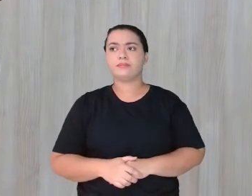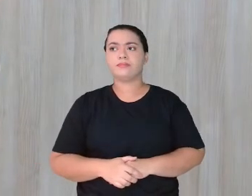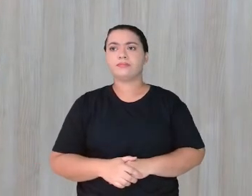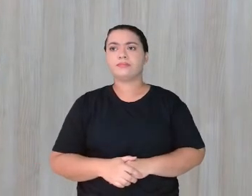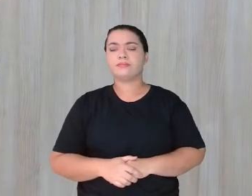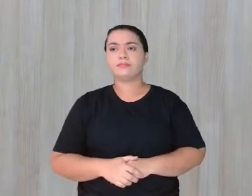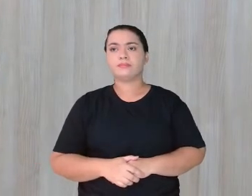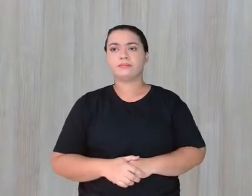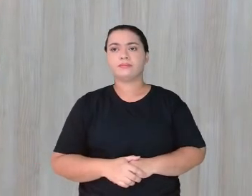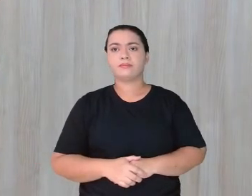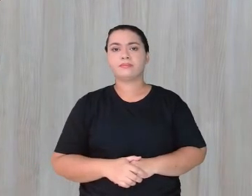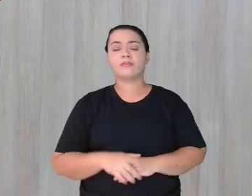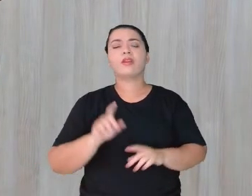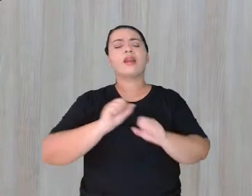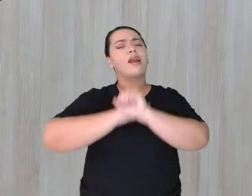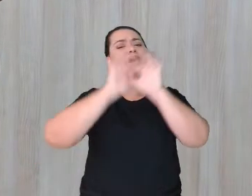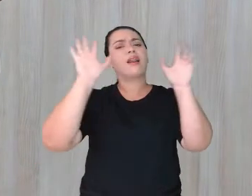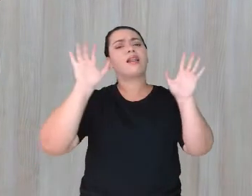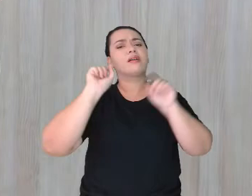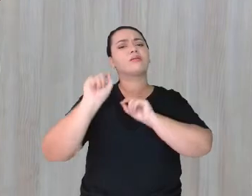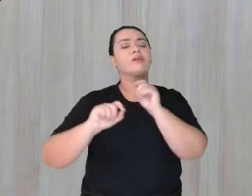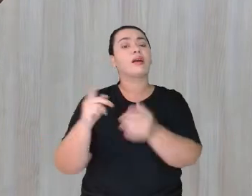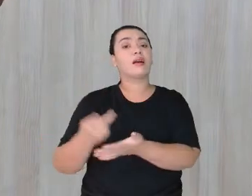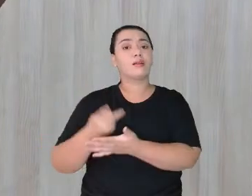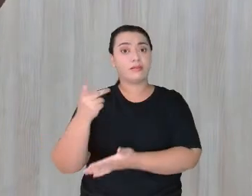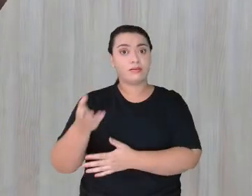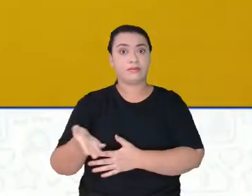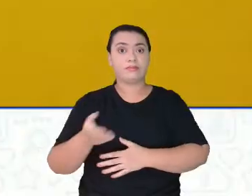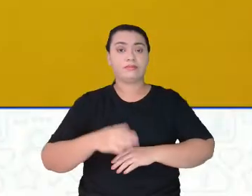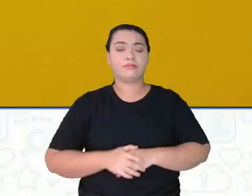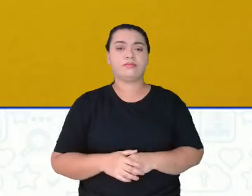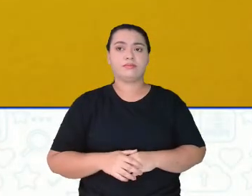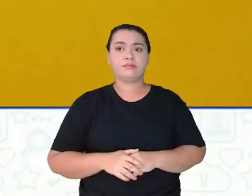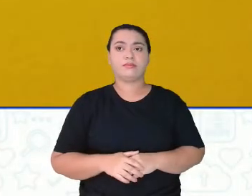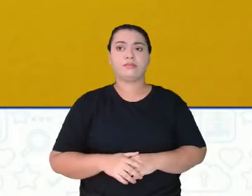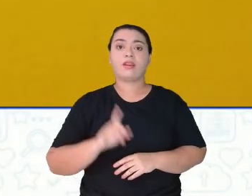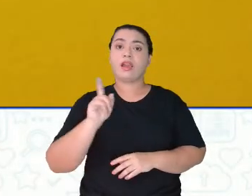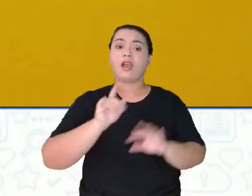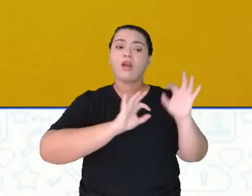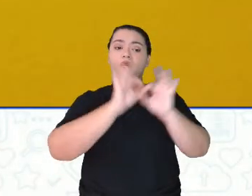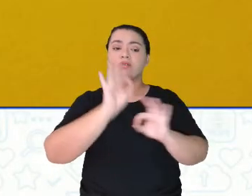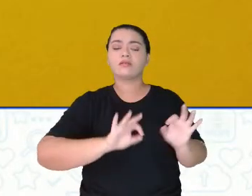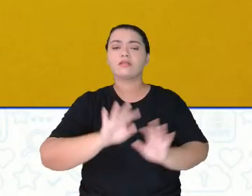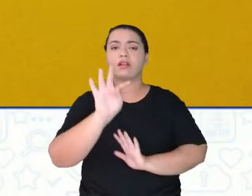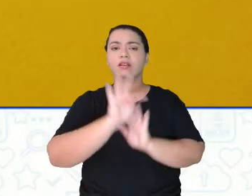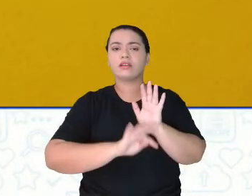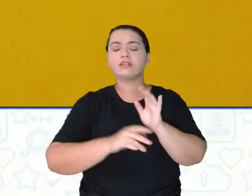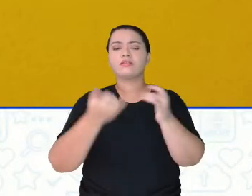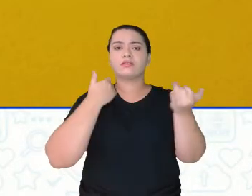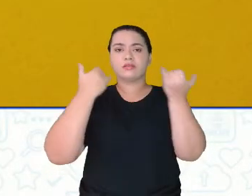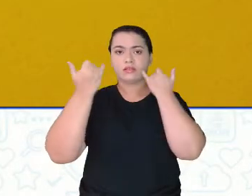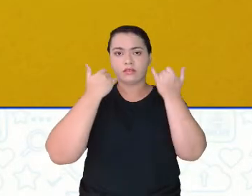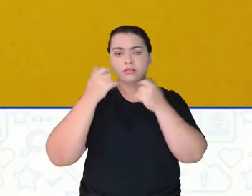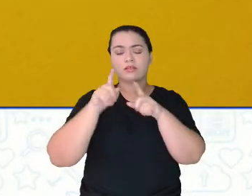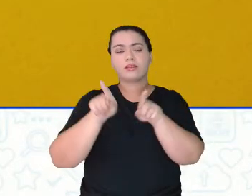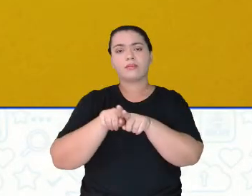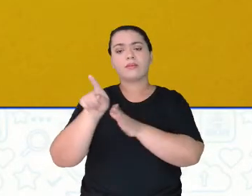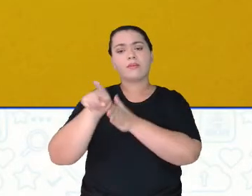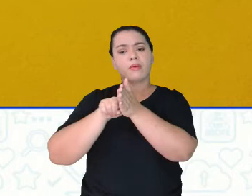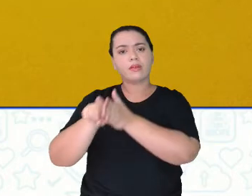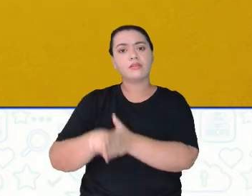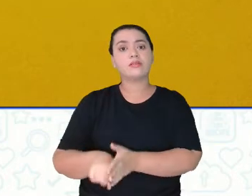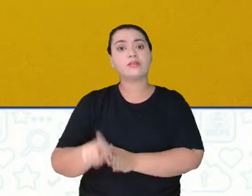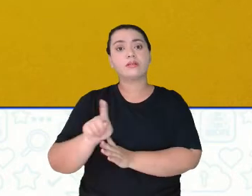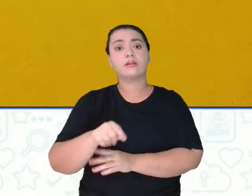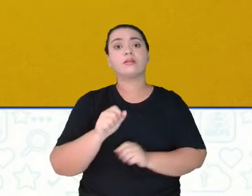tá? Clareza dos fatos. A organização do texto e da fonte das informações,